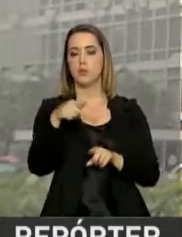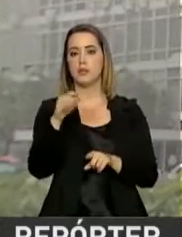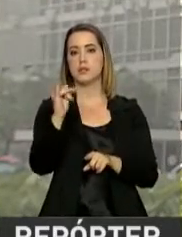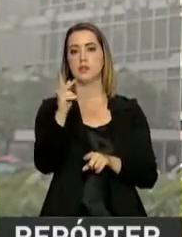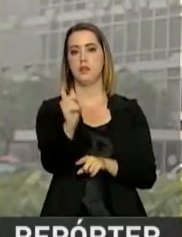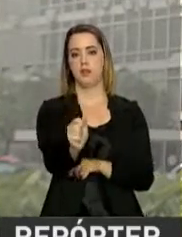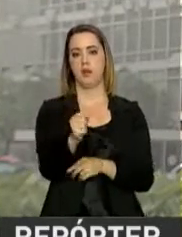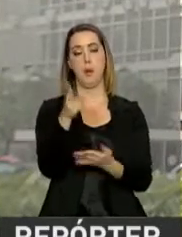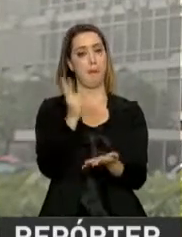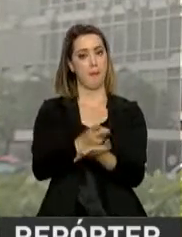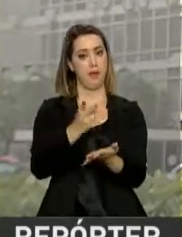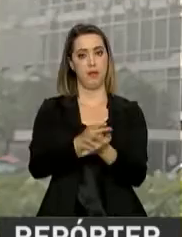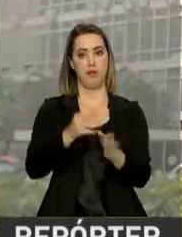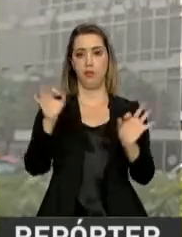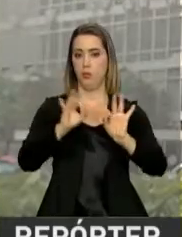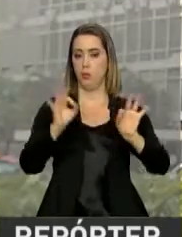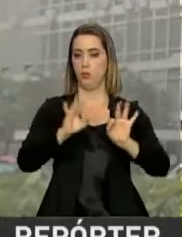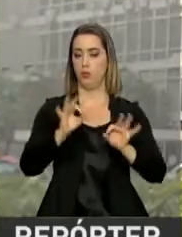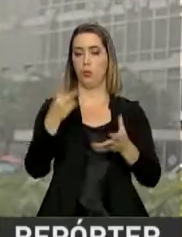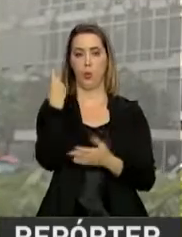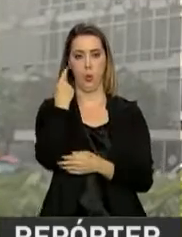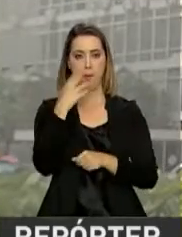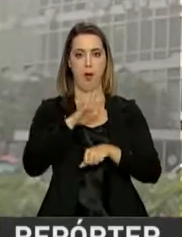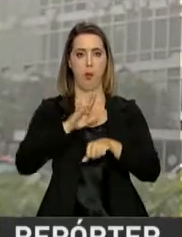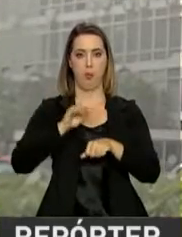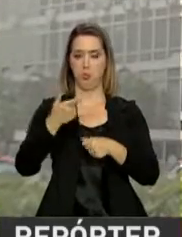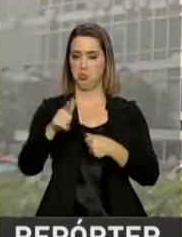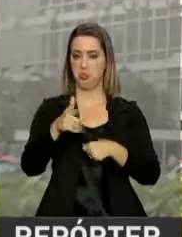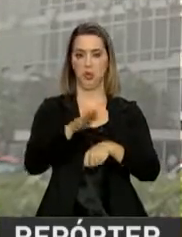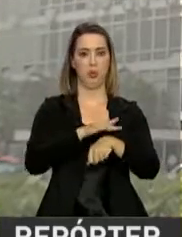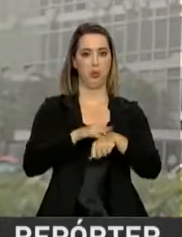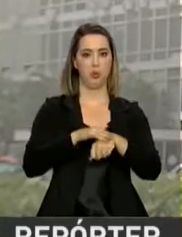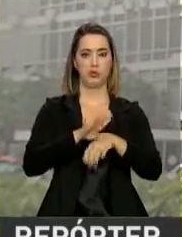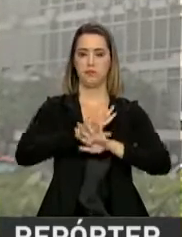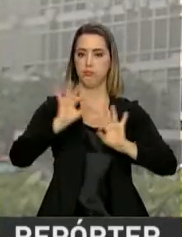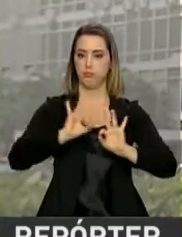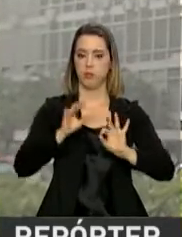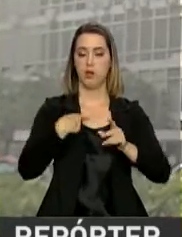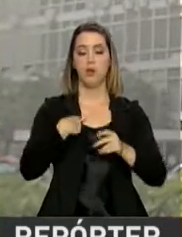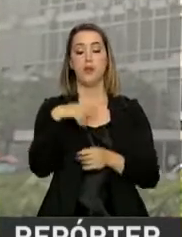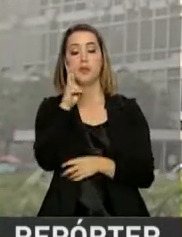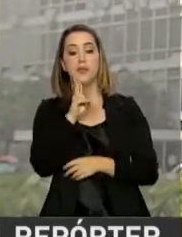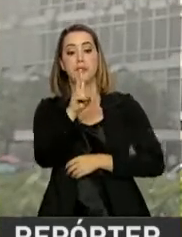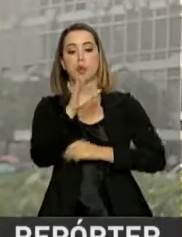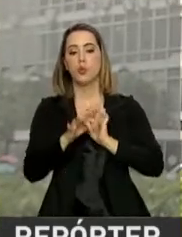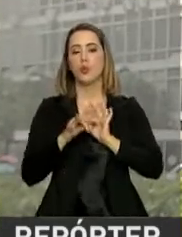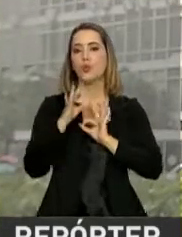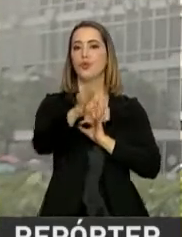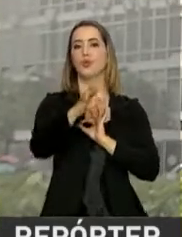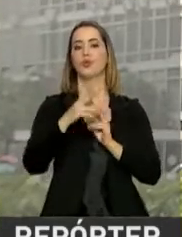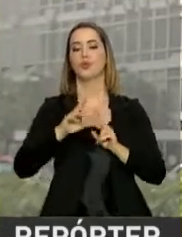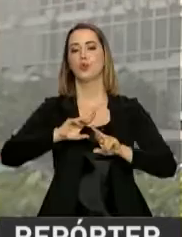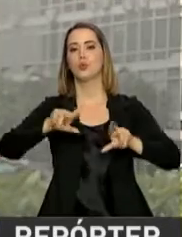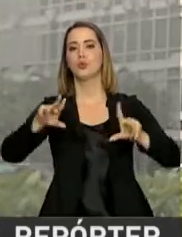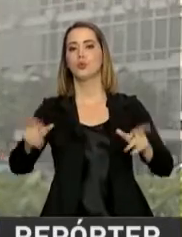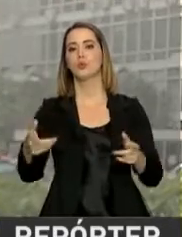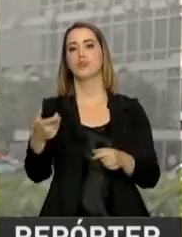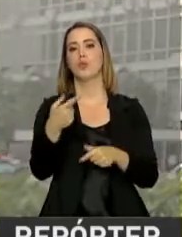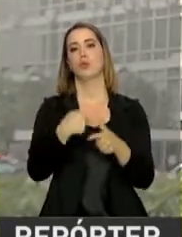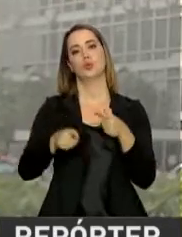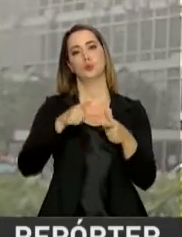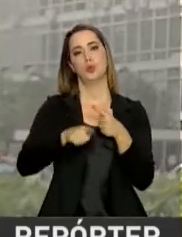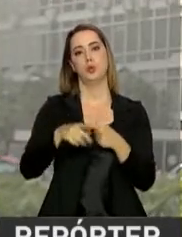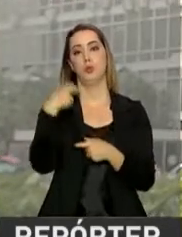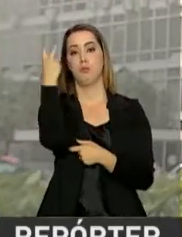sem apresentar qualquer sintoma ao nascimento. Vão ser avaliadas outras malformações, como problemas na fala, na visão e na audição.